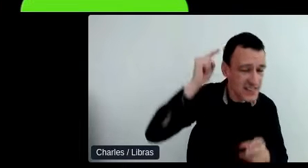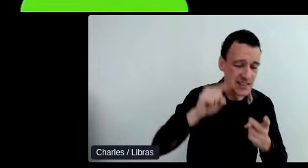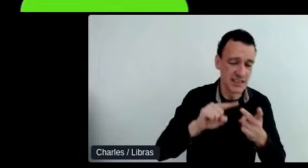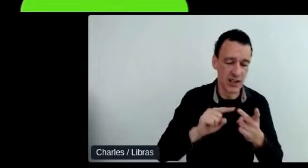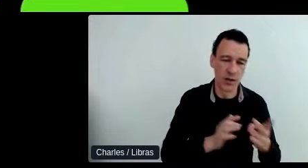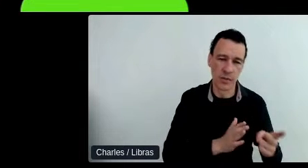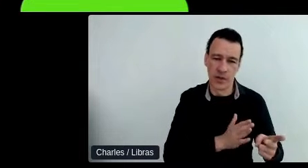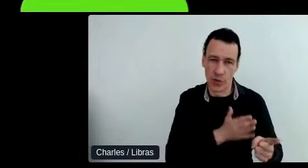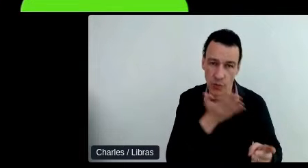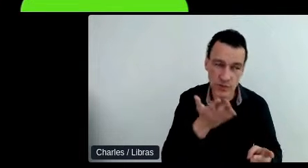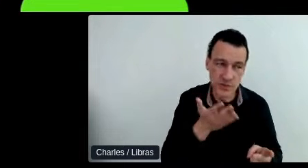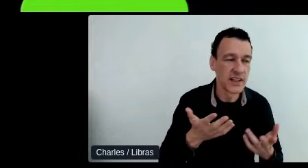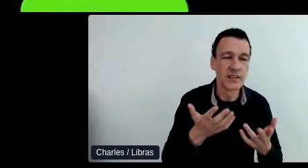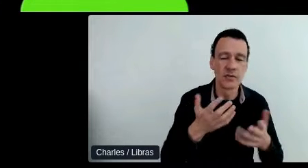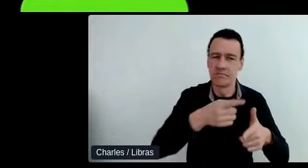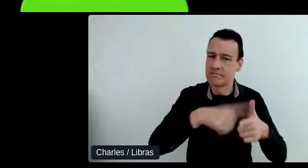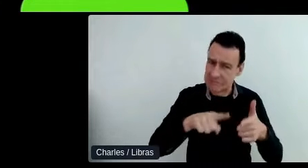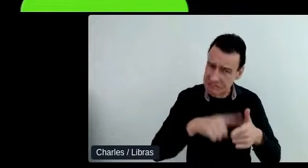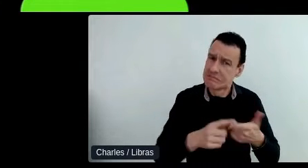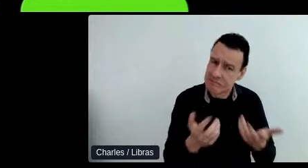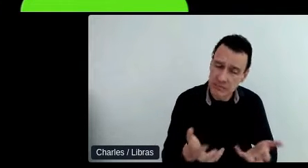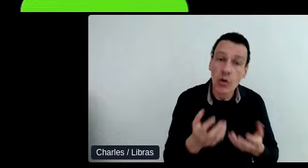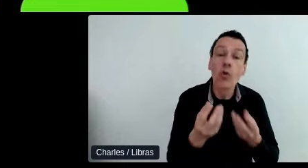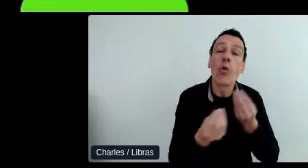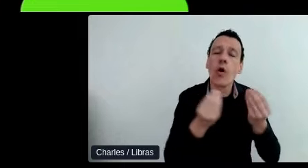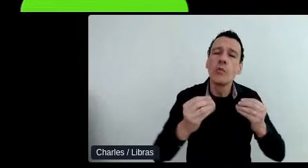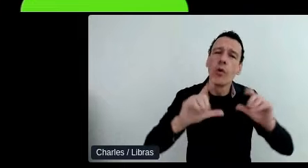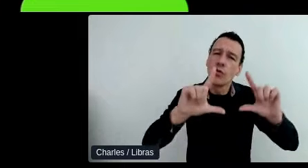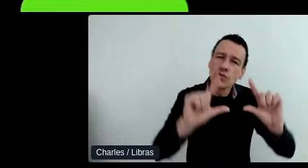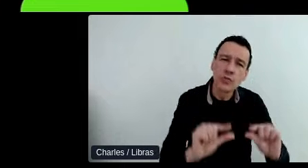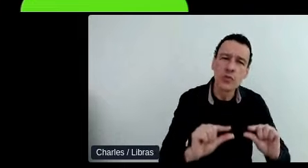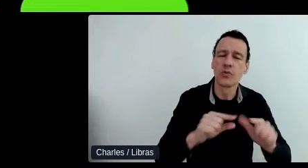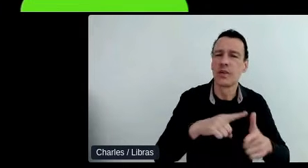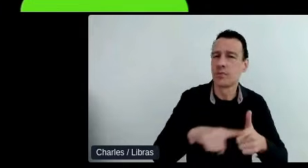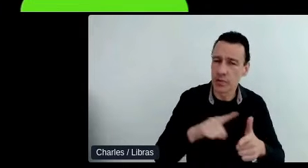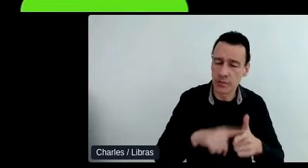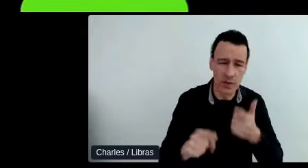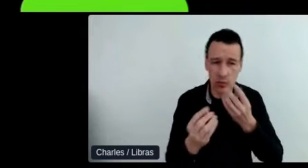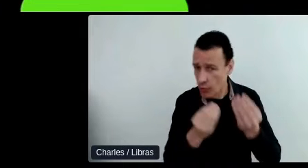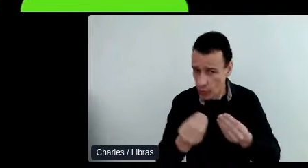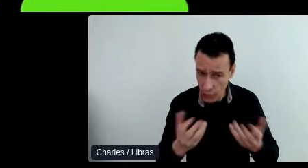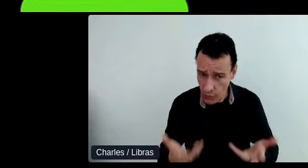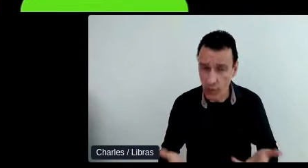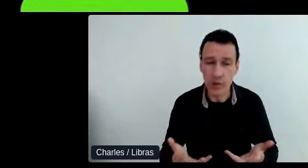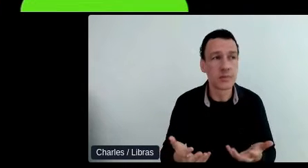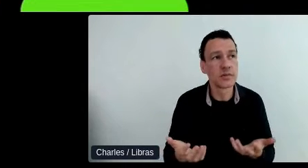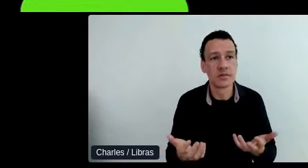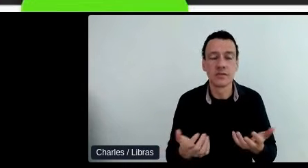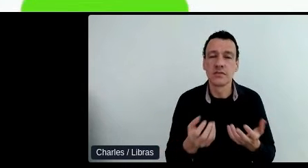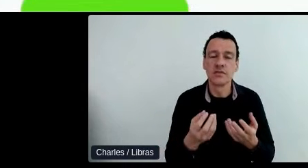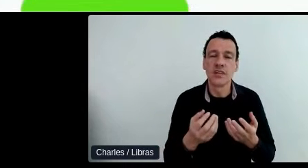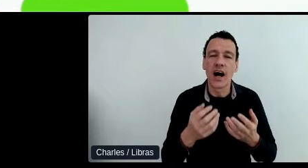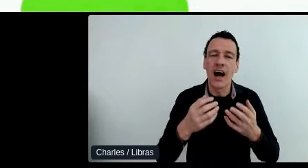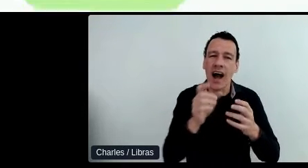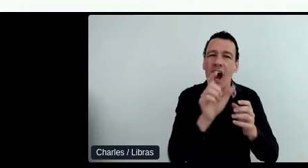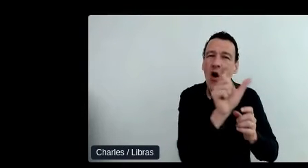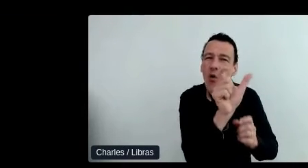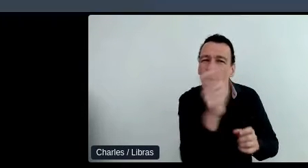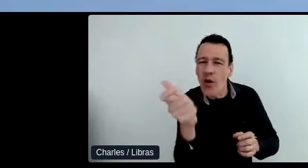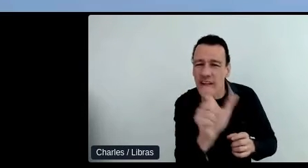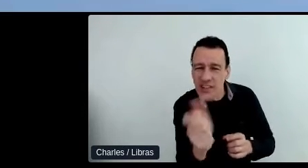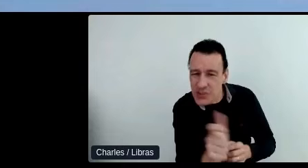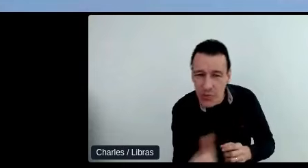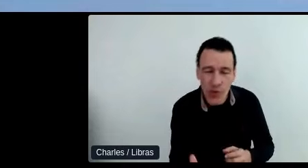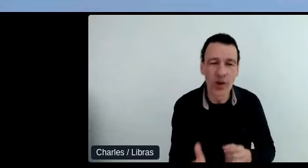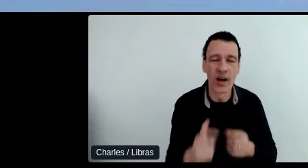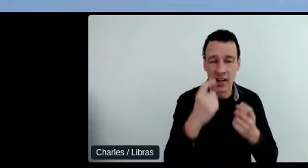mitigar esses problemas, tanto nas corporações como nos algoritmos de aprendizado de máquina, a gente vai ter que explicar um pouquinho o